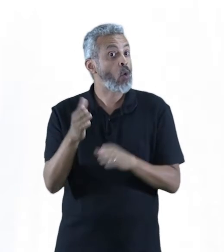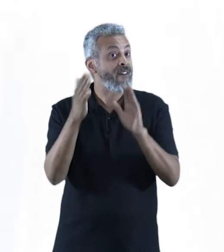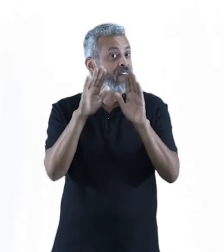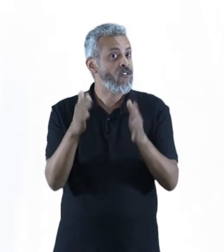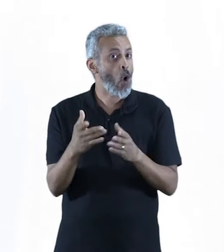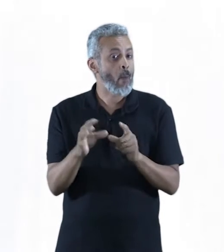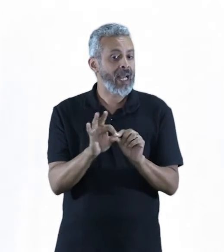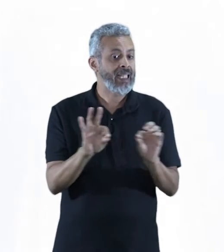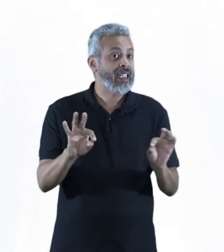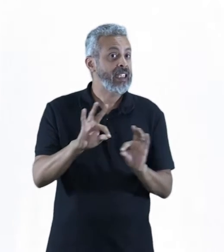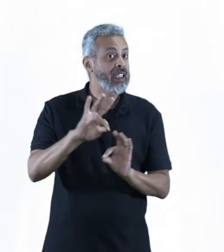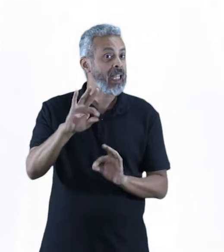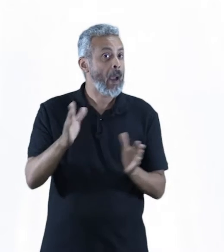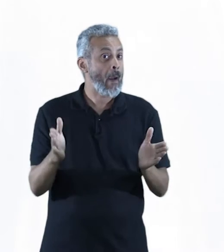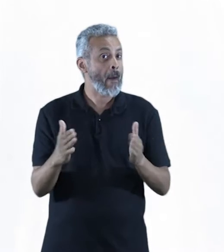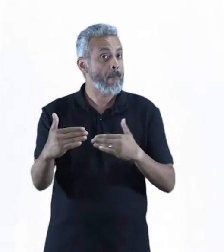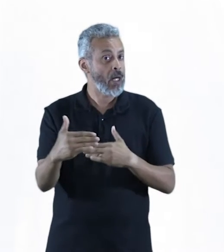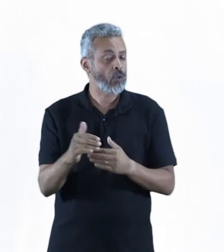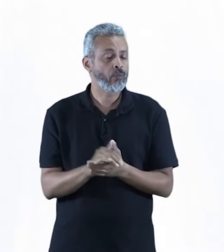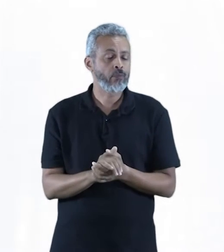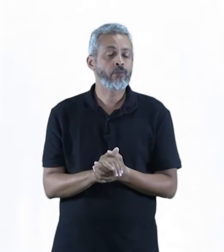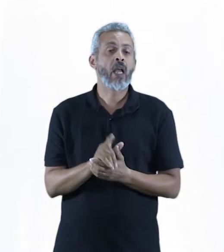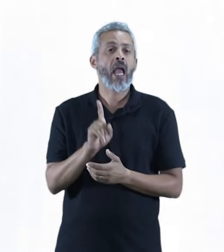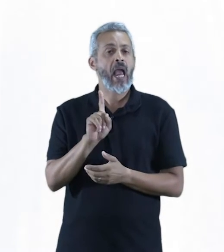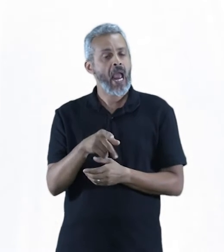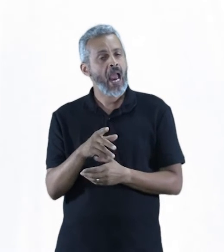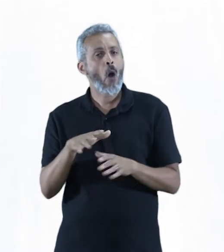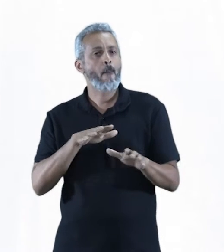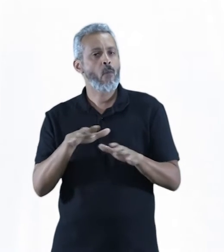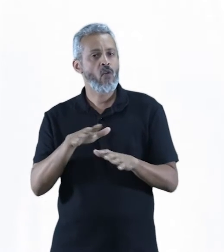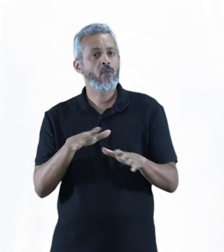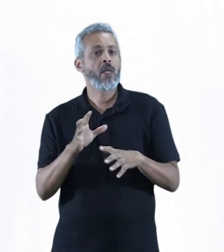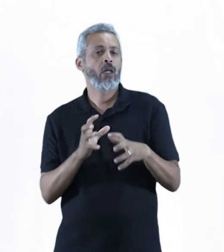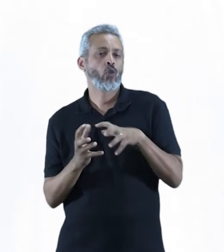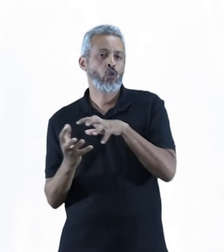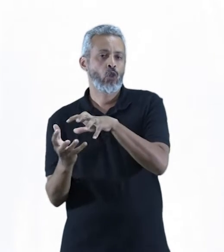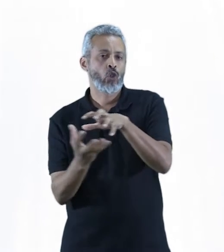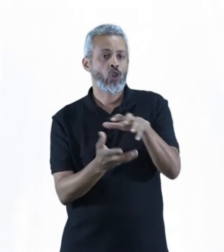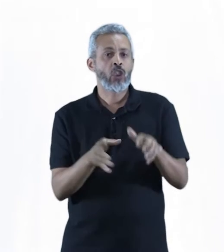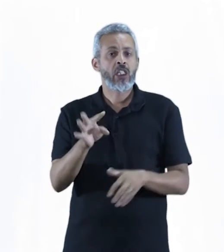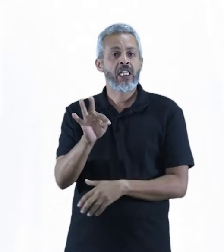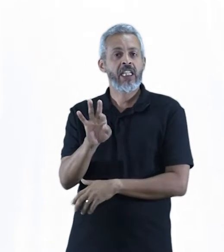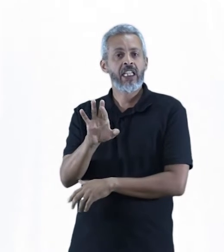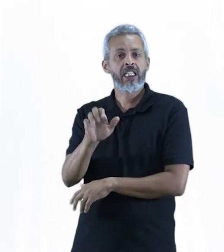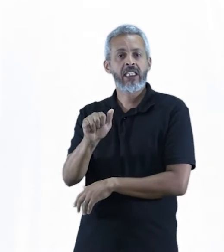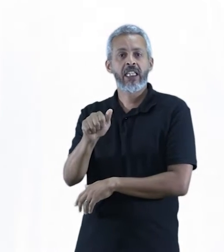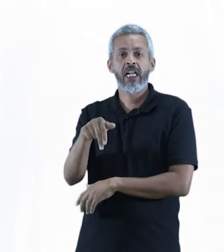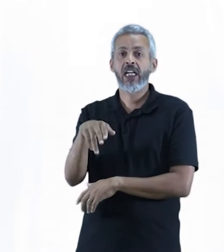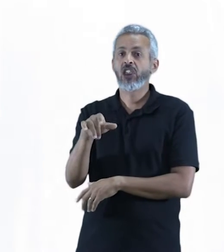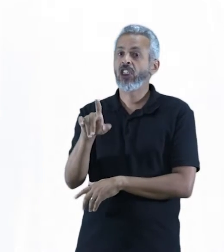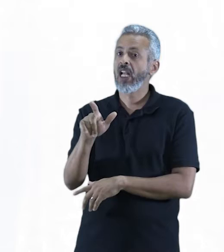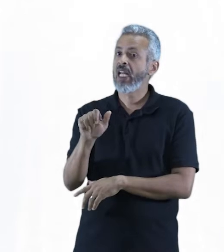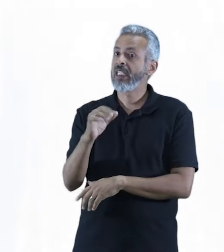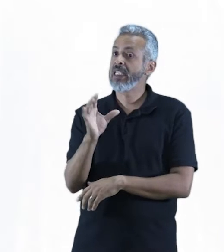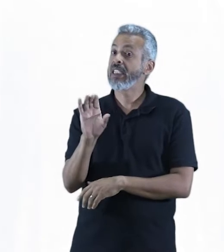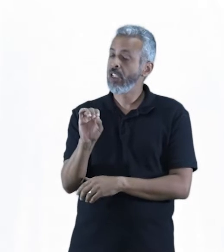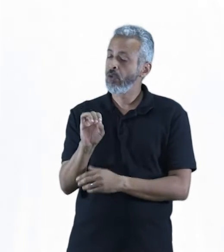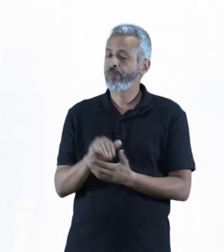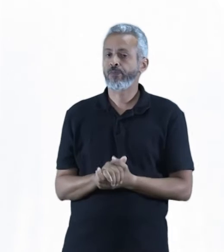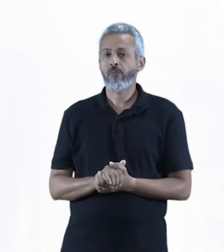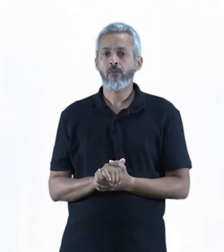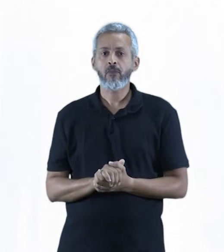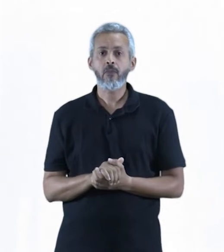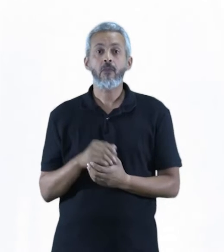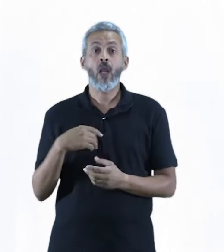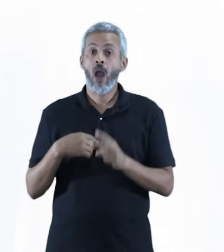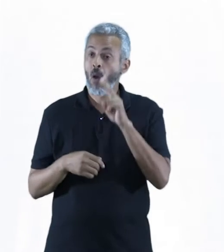e tamanho. É o movimento de translação. Na figura a seguir, vemos o movimento de